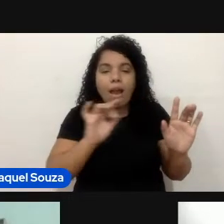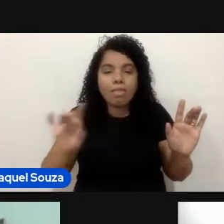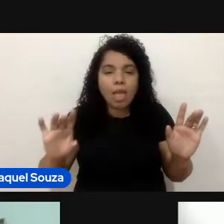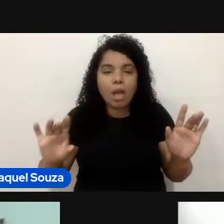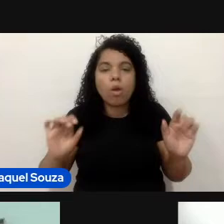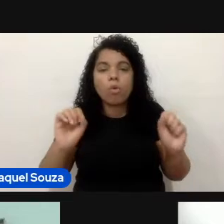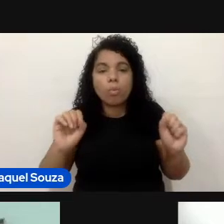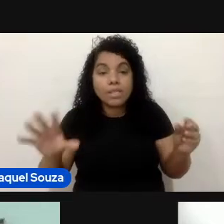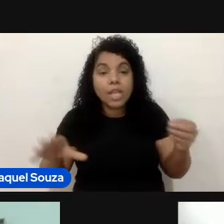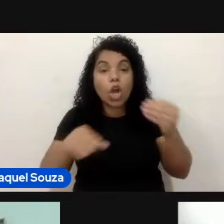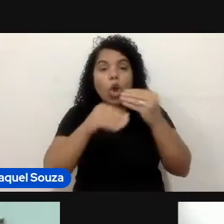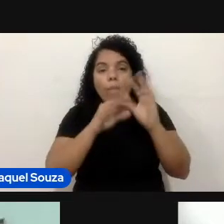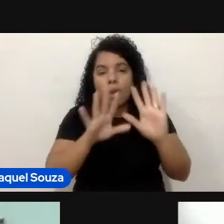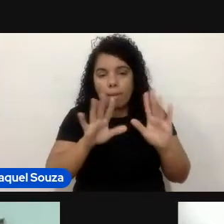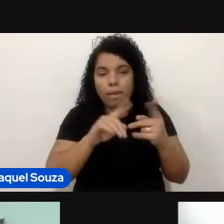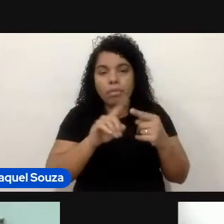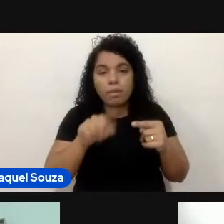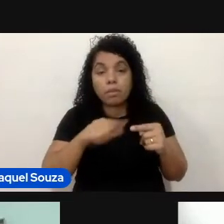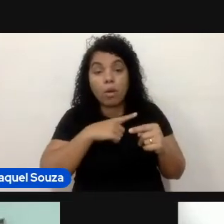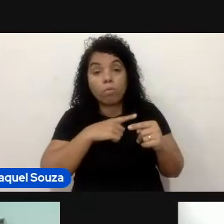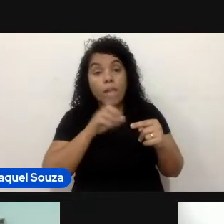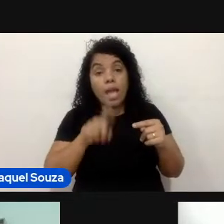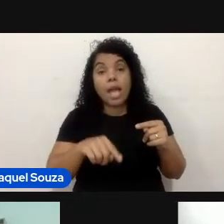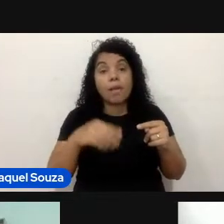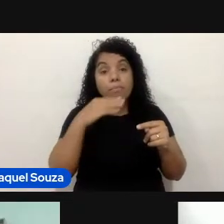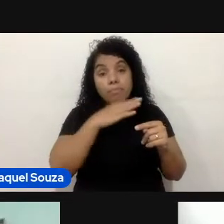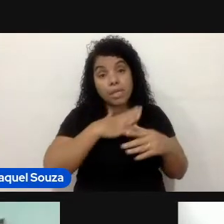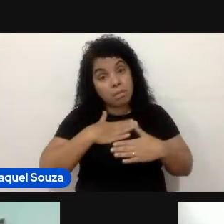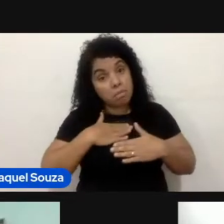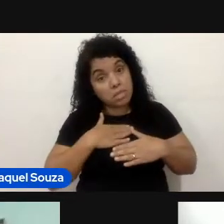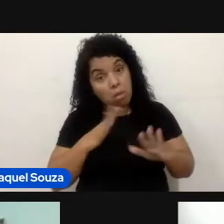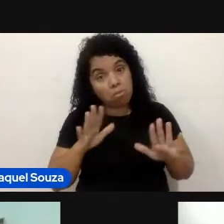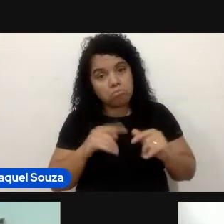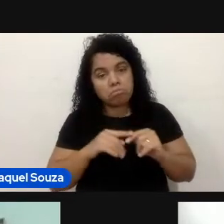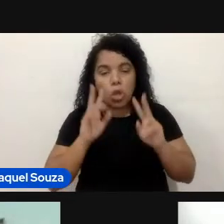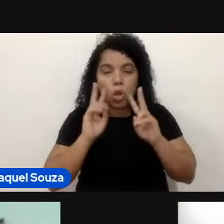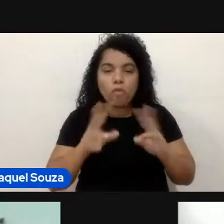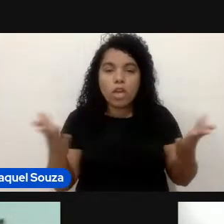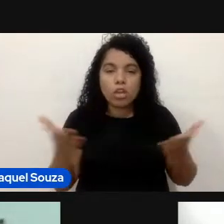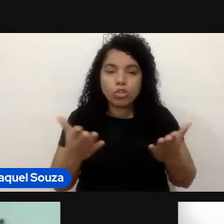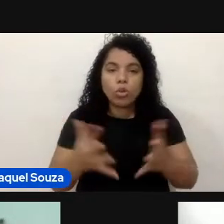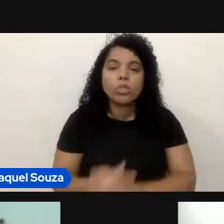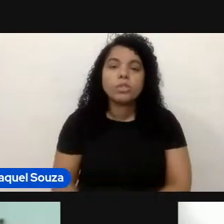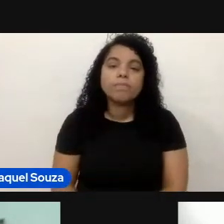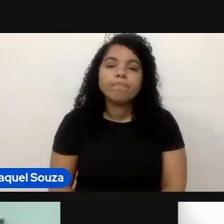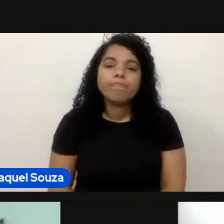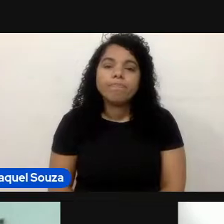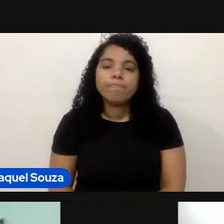negócio, tá? Então, é a percepção e é muito do que eu vejo no cenário atual.